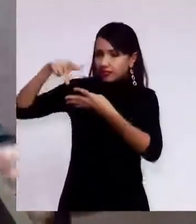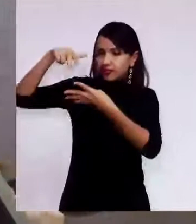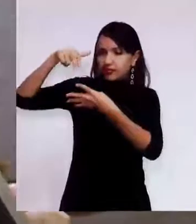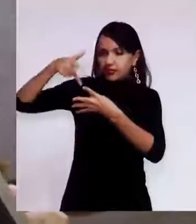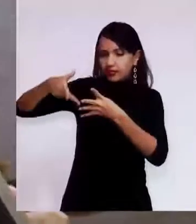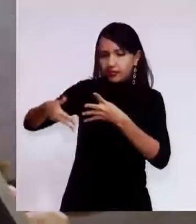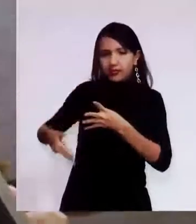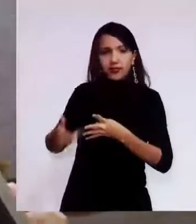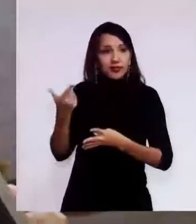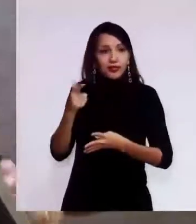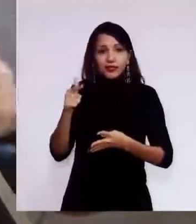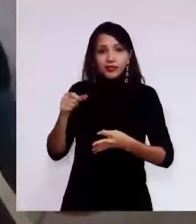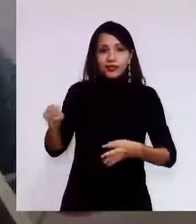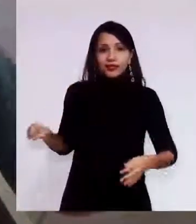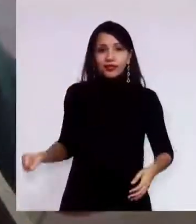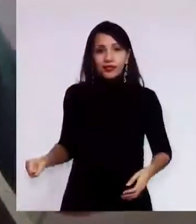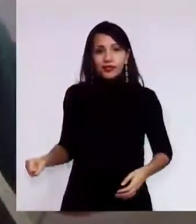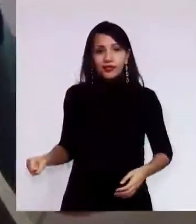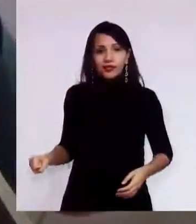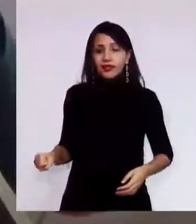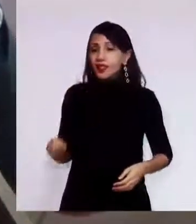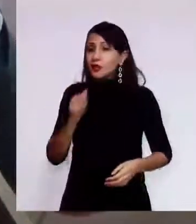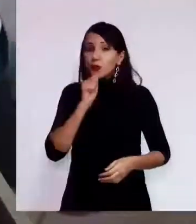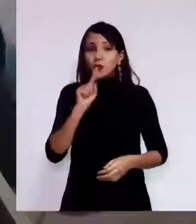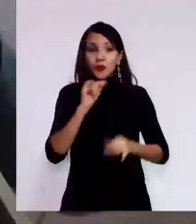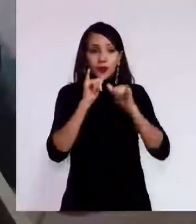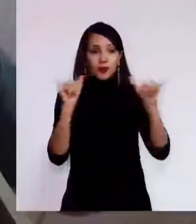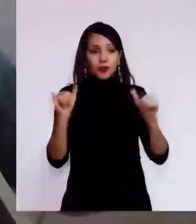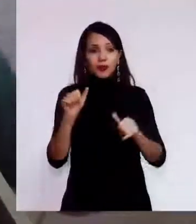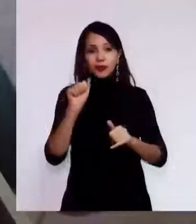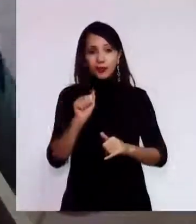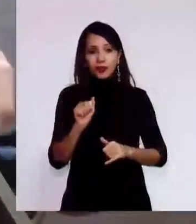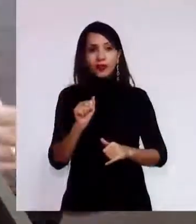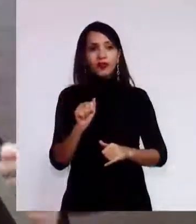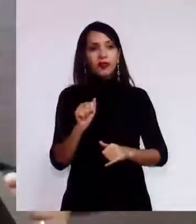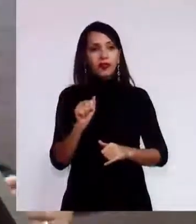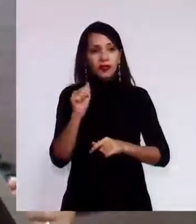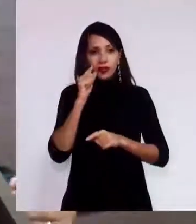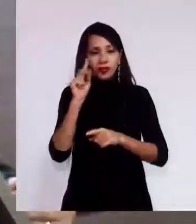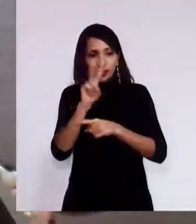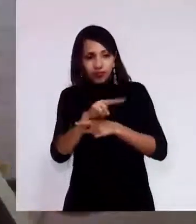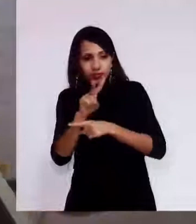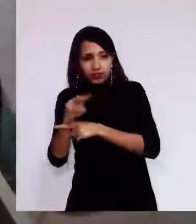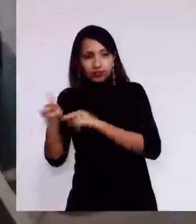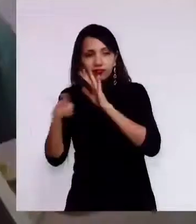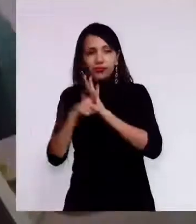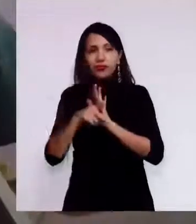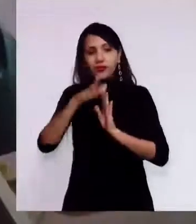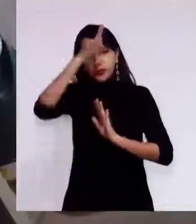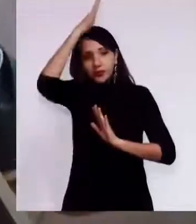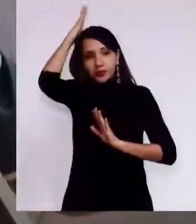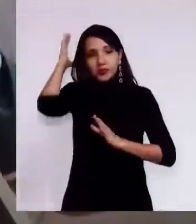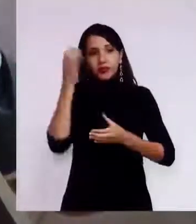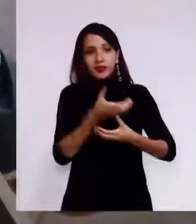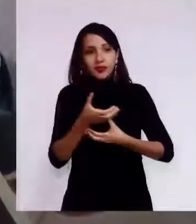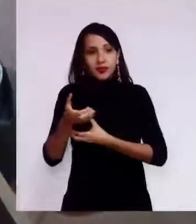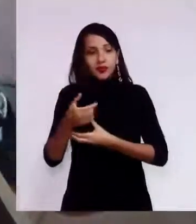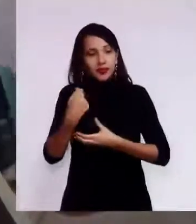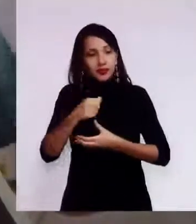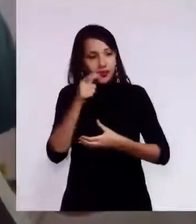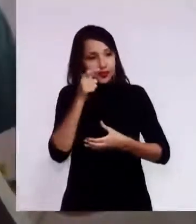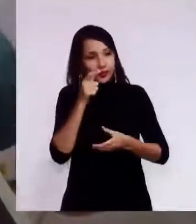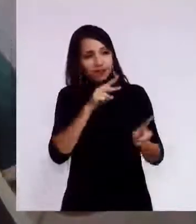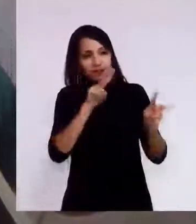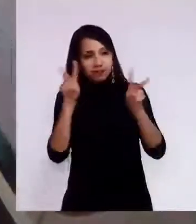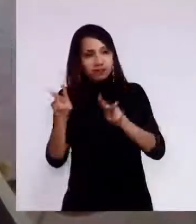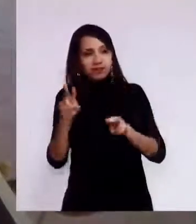tem corrimão. Eu nem falei aqui de AVCB, que é o auto de vistoria do Corpo de Bombeiro, porque na minha intenção